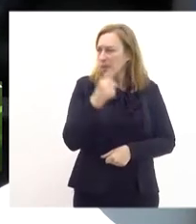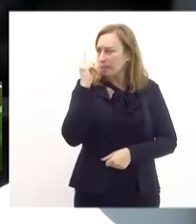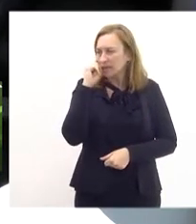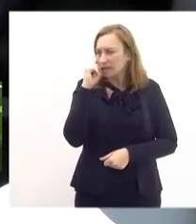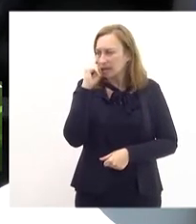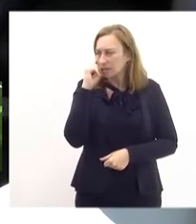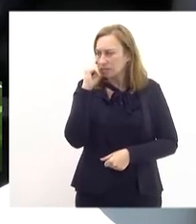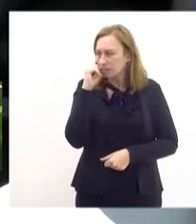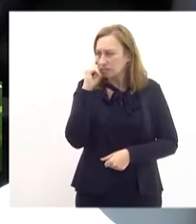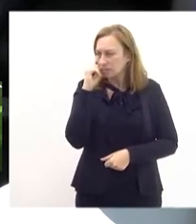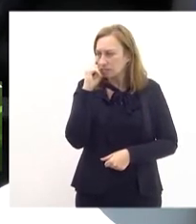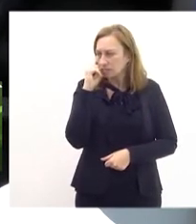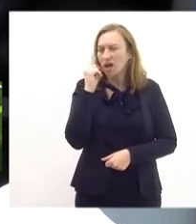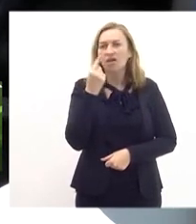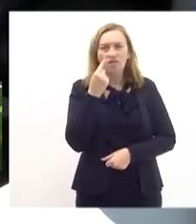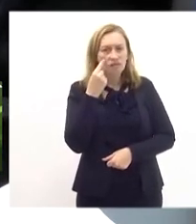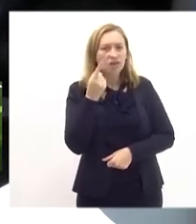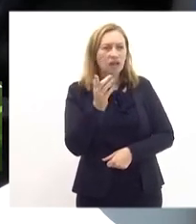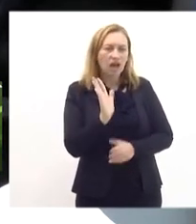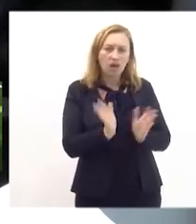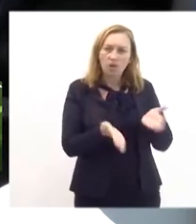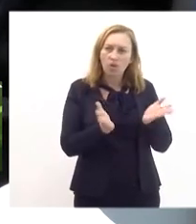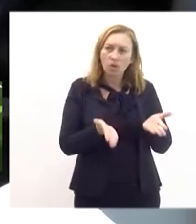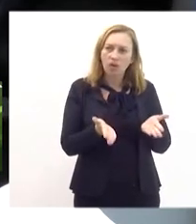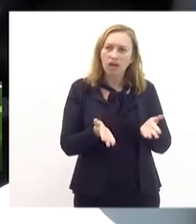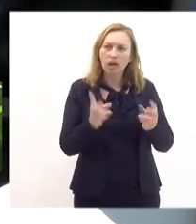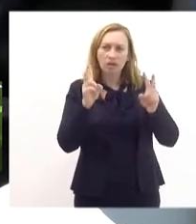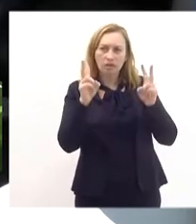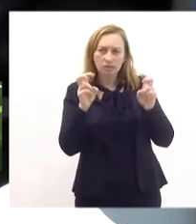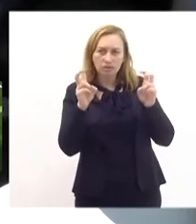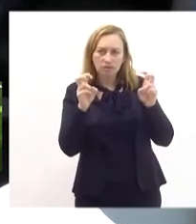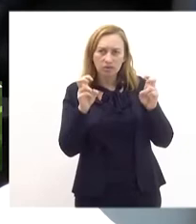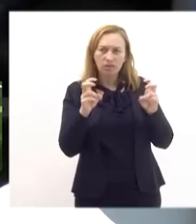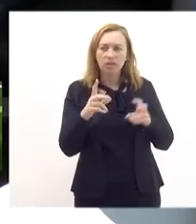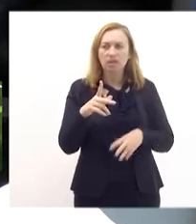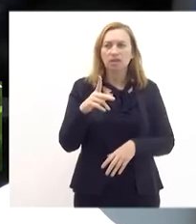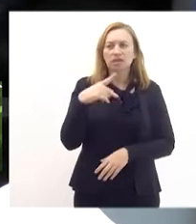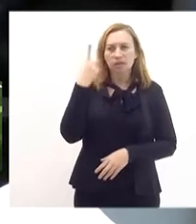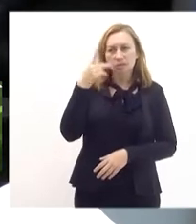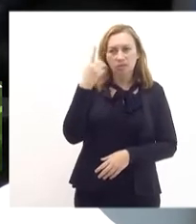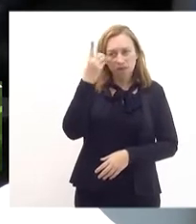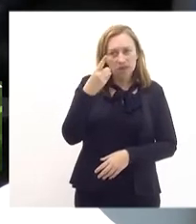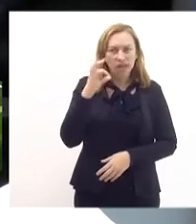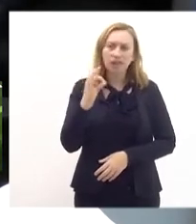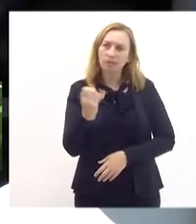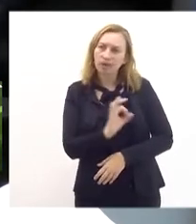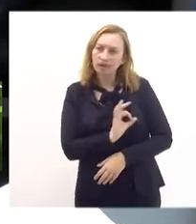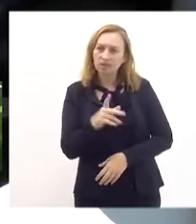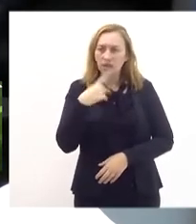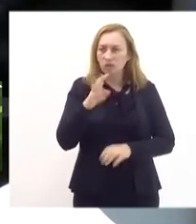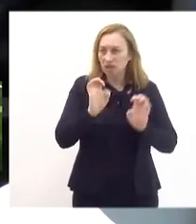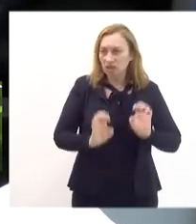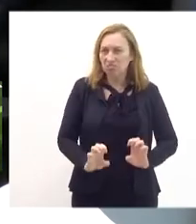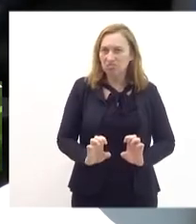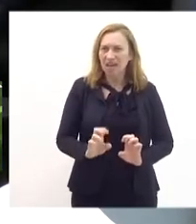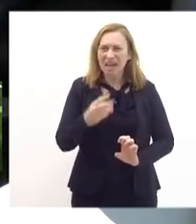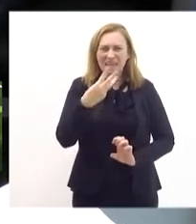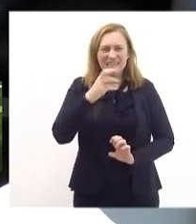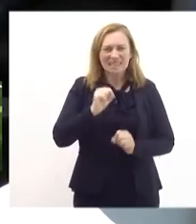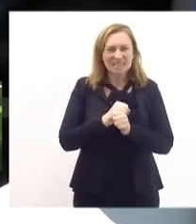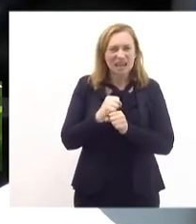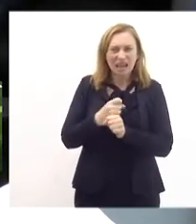pensar, buscando agora o termo que a deputada Marta utilizou da ética, há 30 anos atrás a gente não discutia